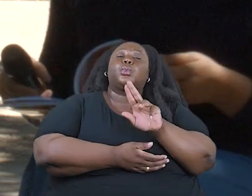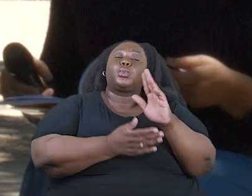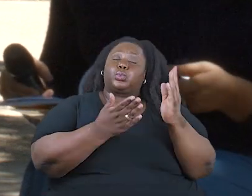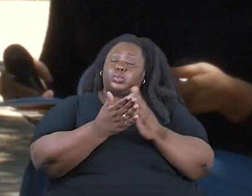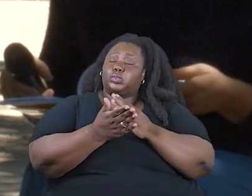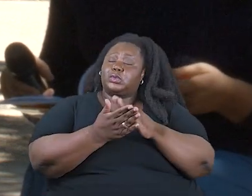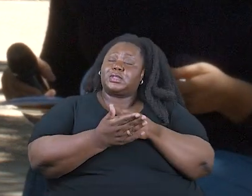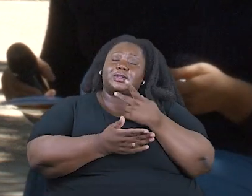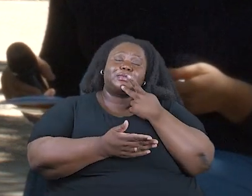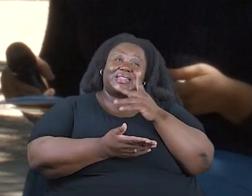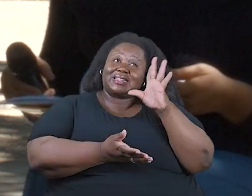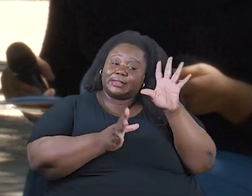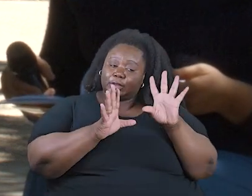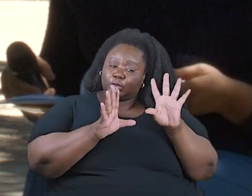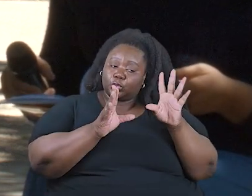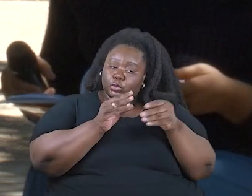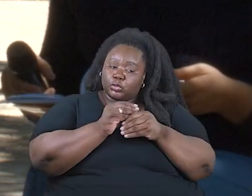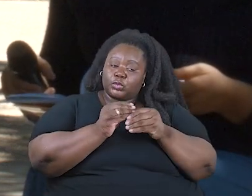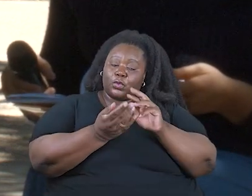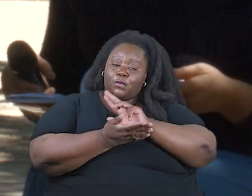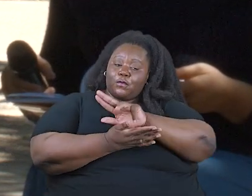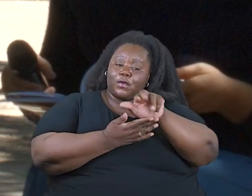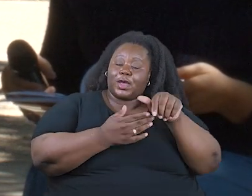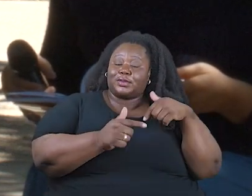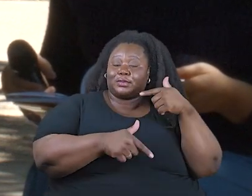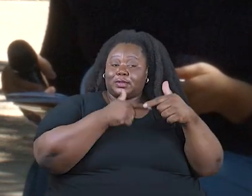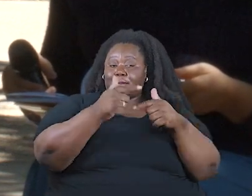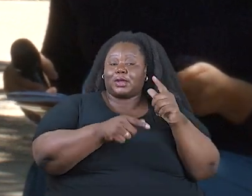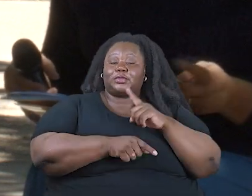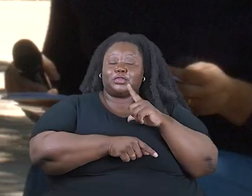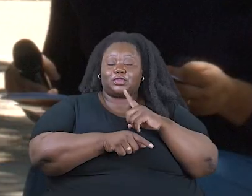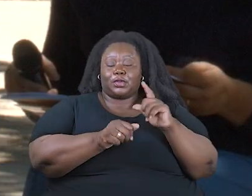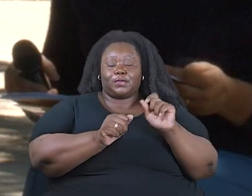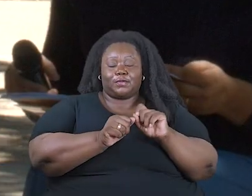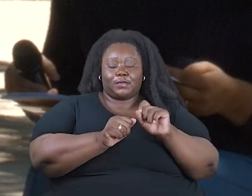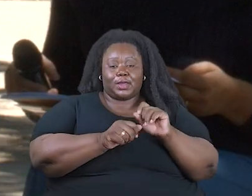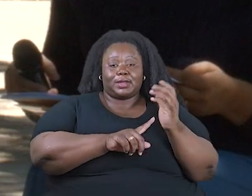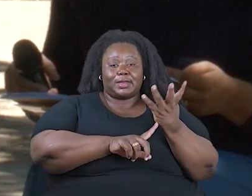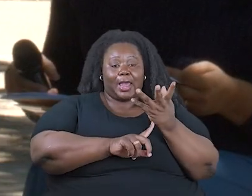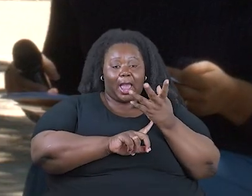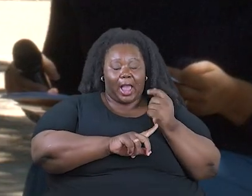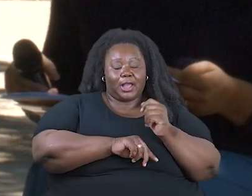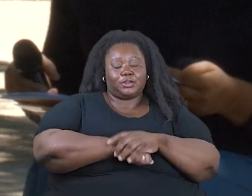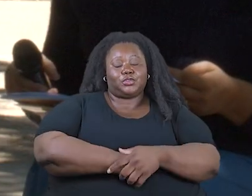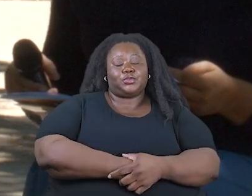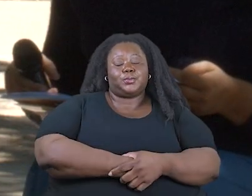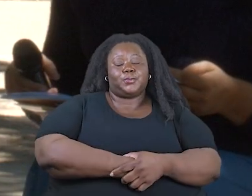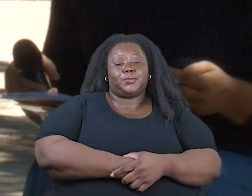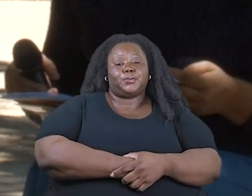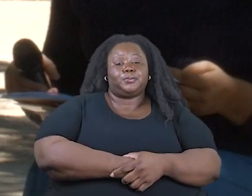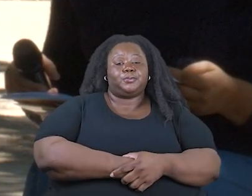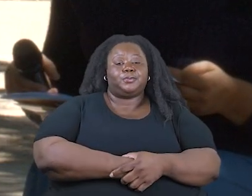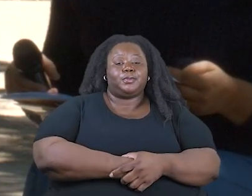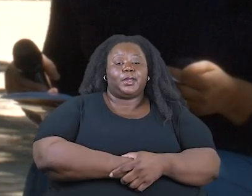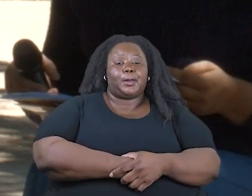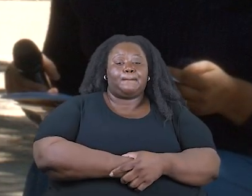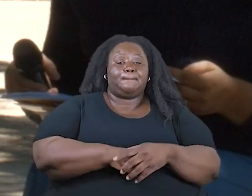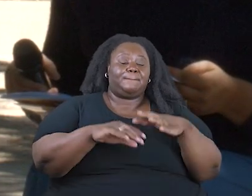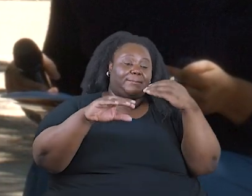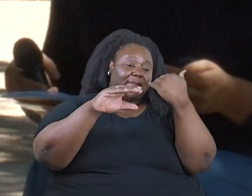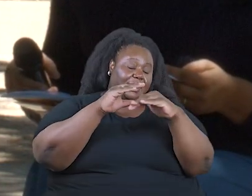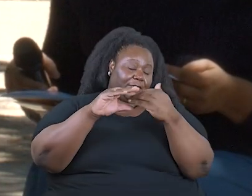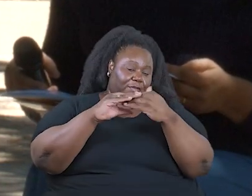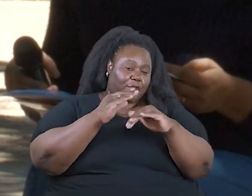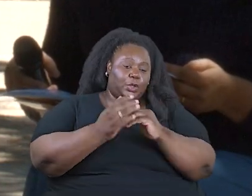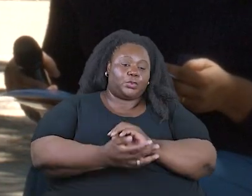o Paulo Bruschi, ele reuniu vários trabalhos que tinham circulado na arte postal, né, como envios de arte